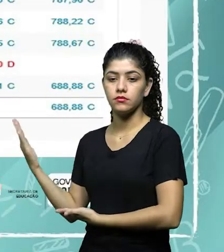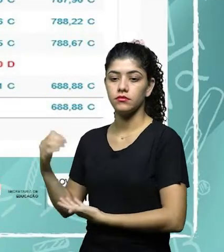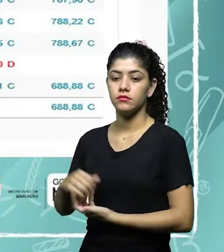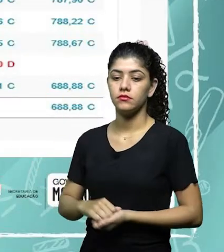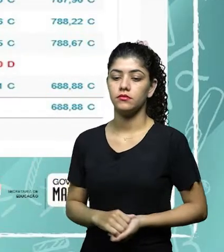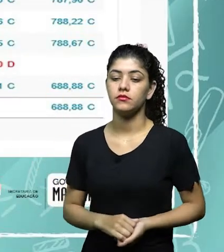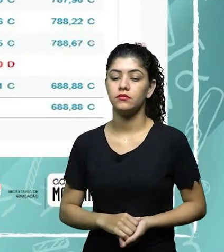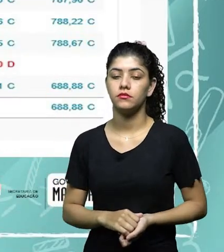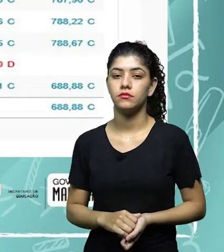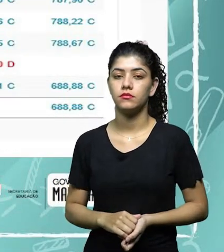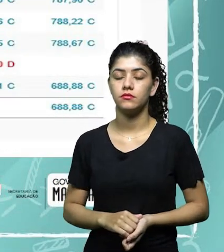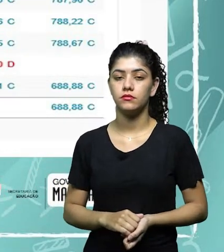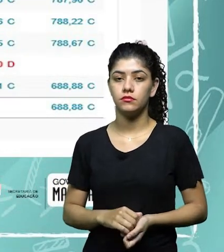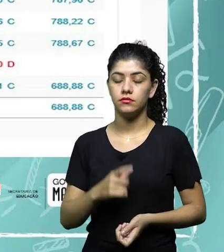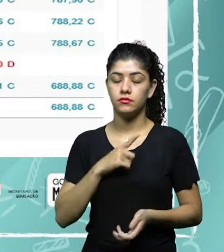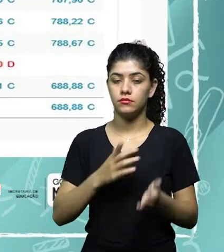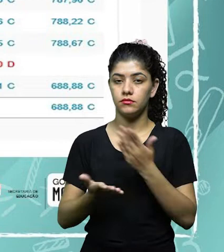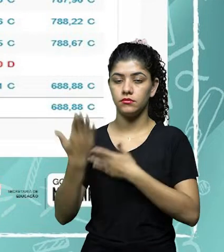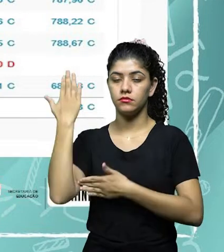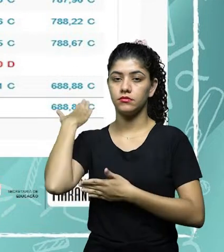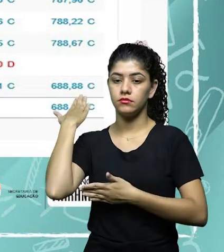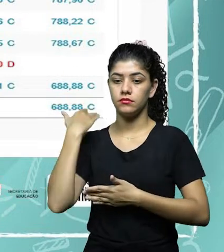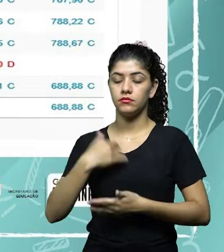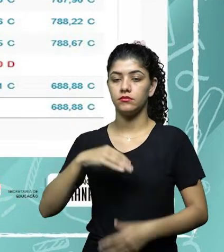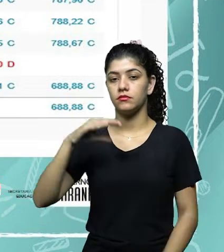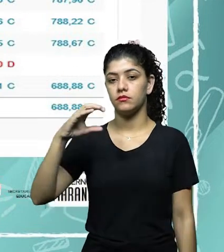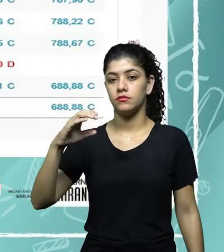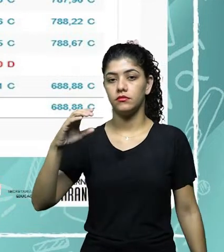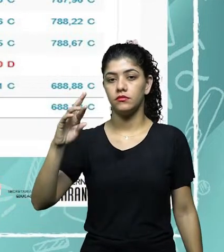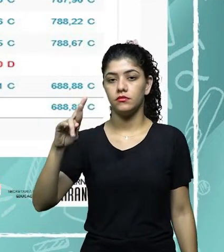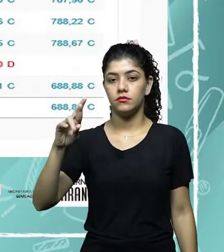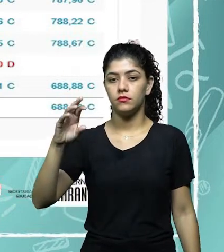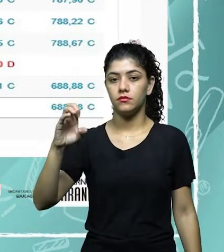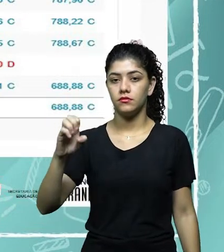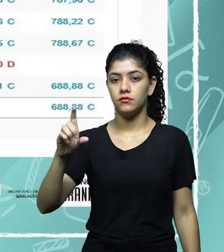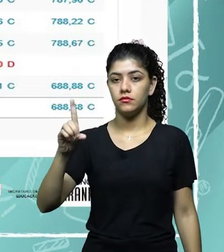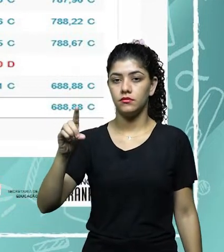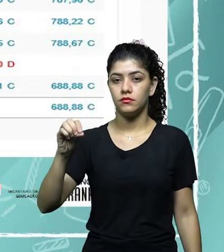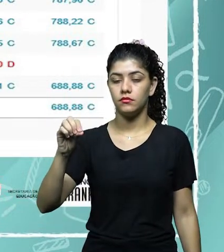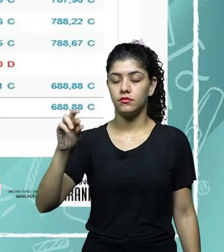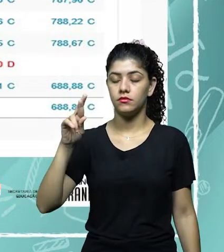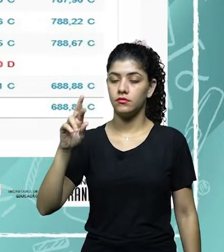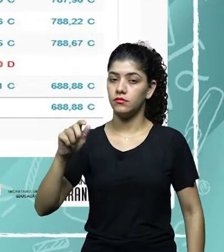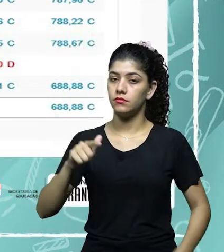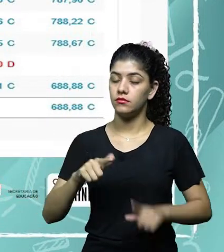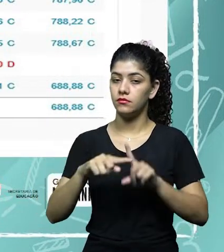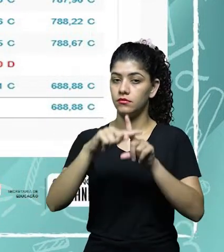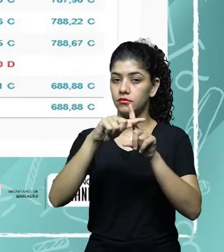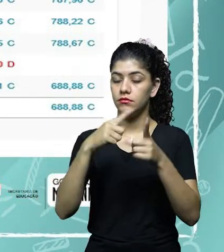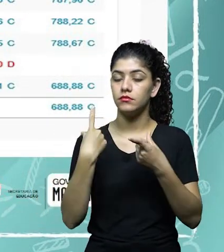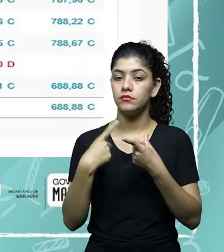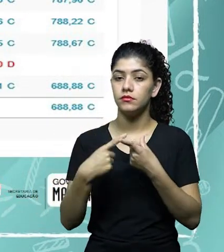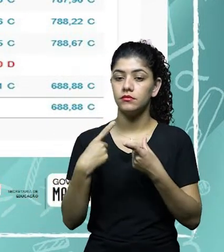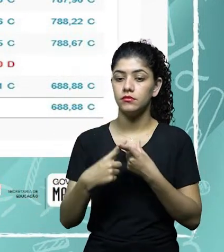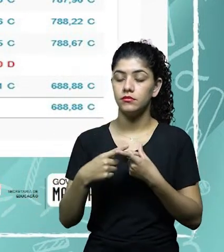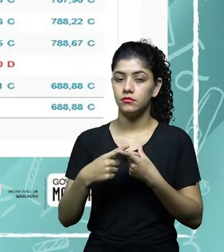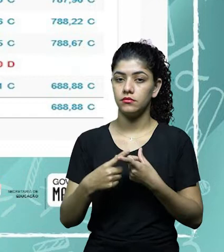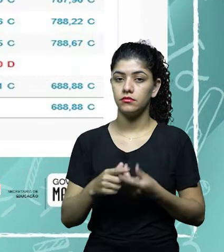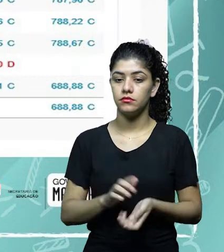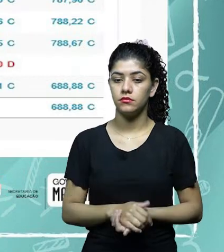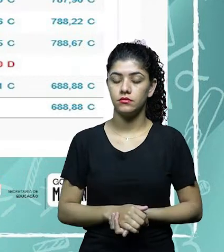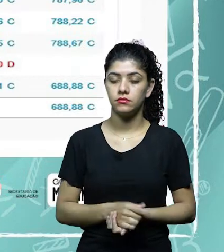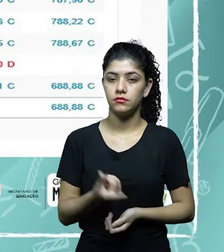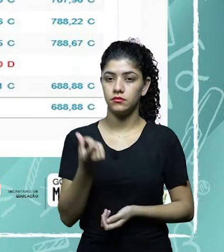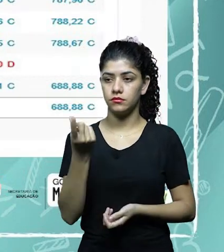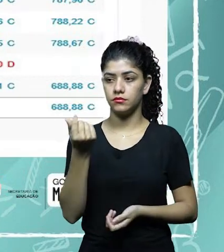que nós temos aqui um saldo anterior, ele é credor. mas ele é positivo. Por quê? Porque